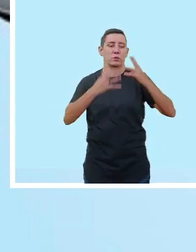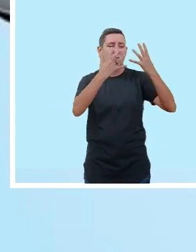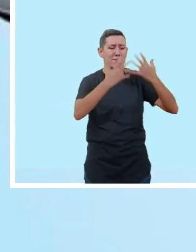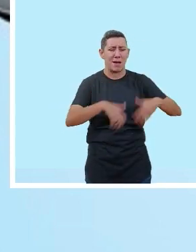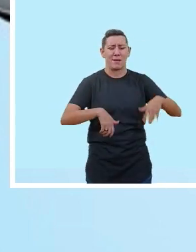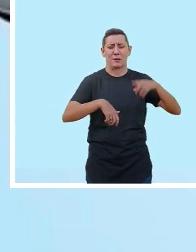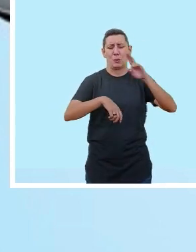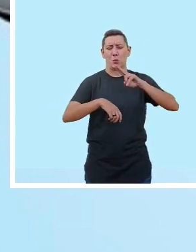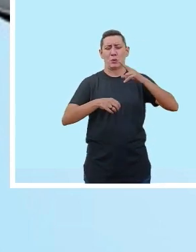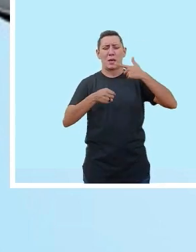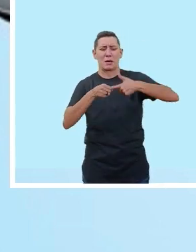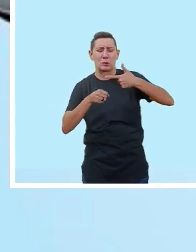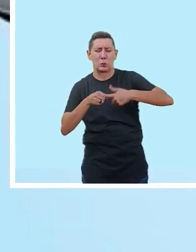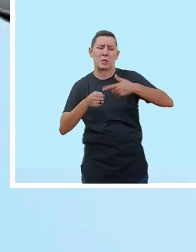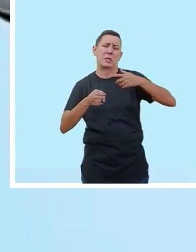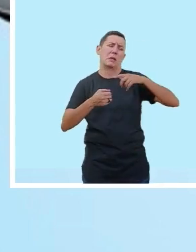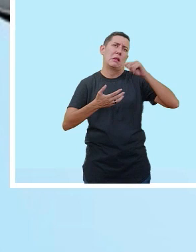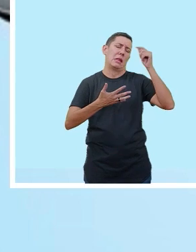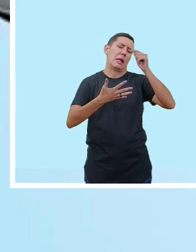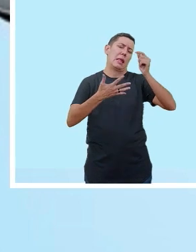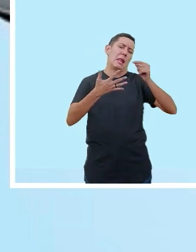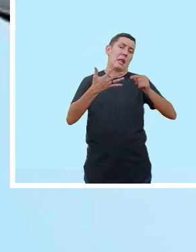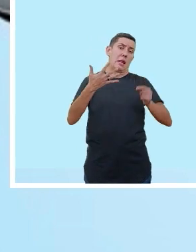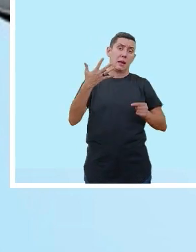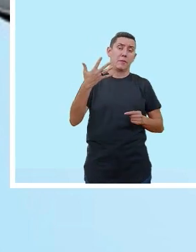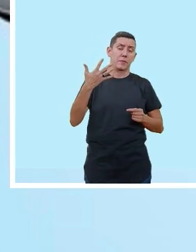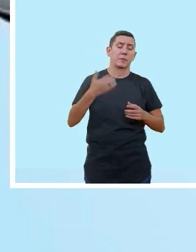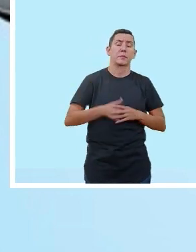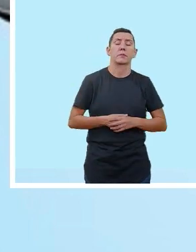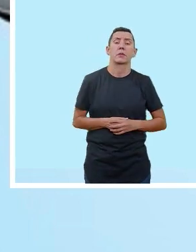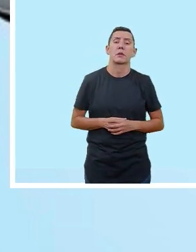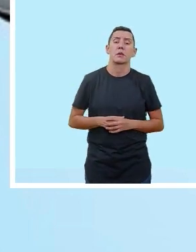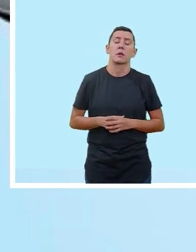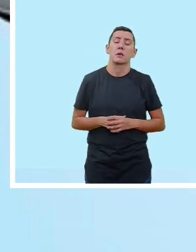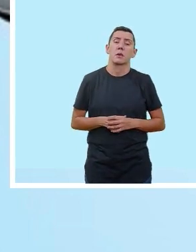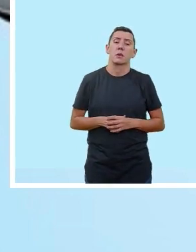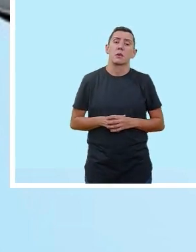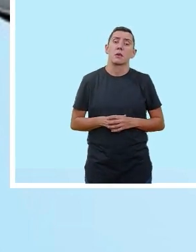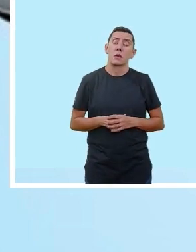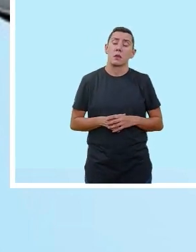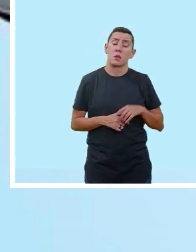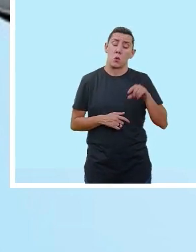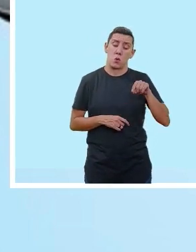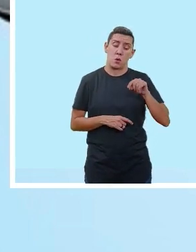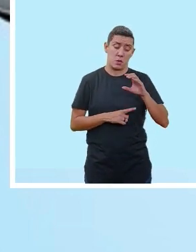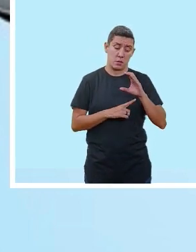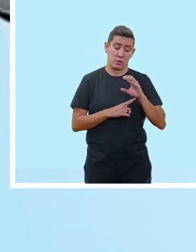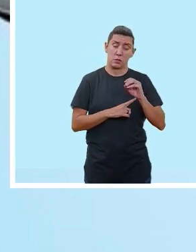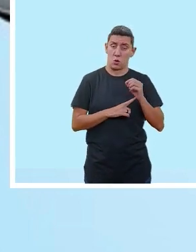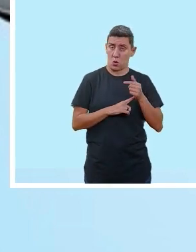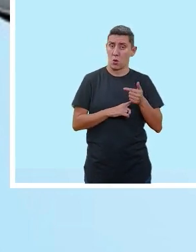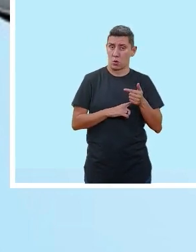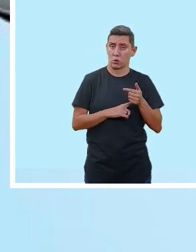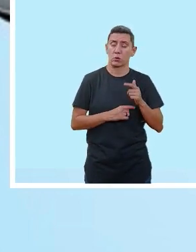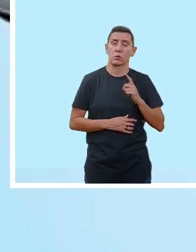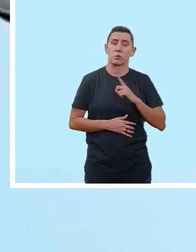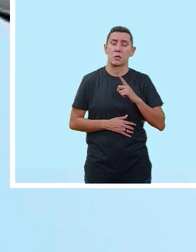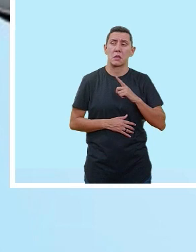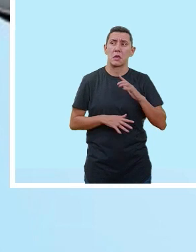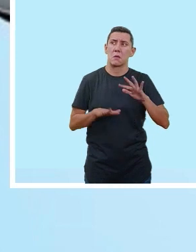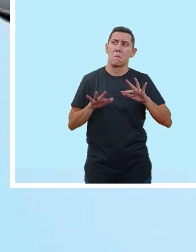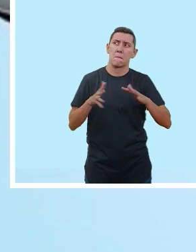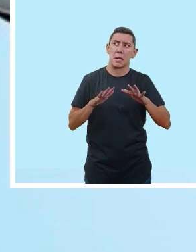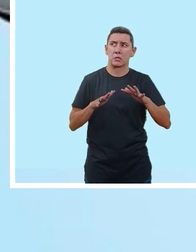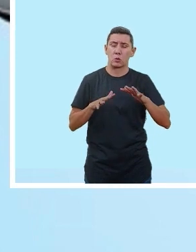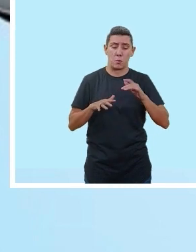o equivalente, mas só para dar uma ideia, né, o próprio dióxido de carbono ele tem uma vida média